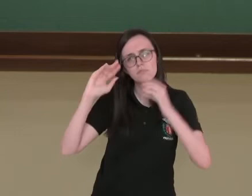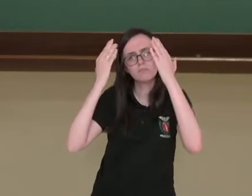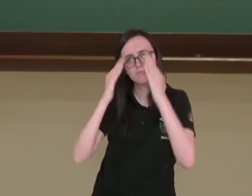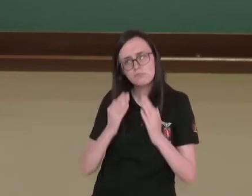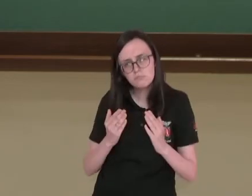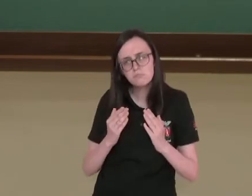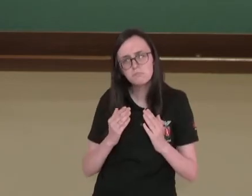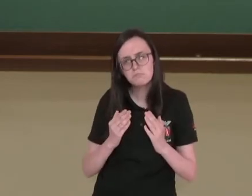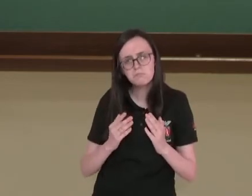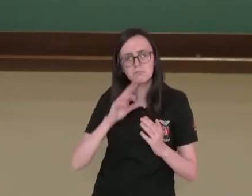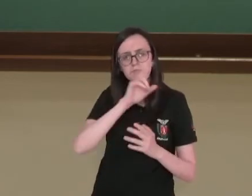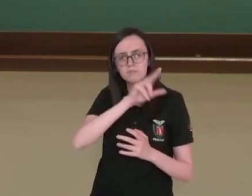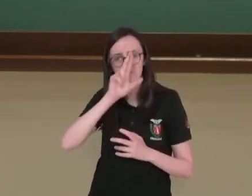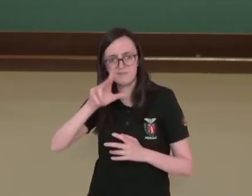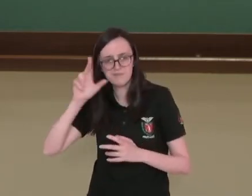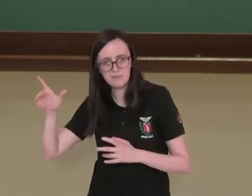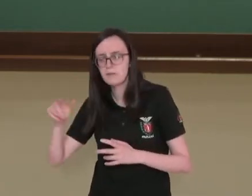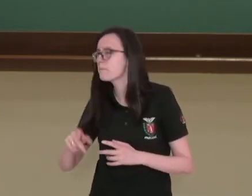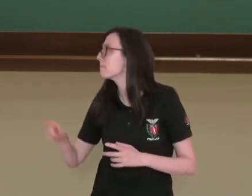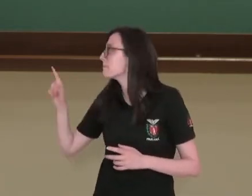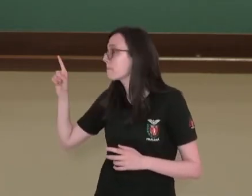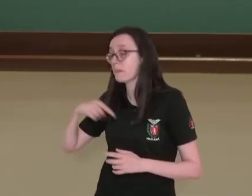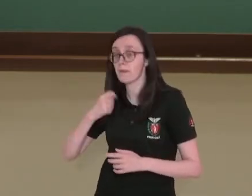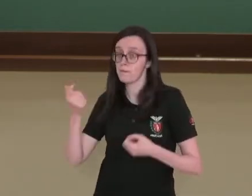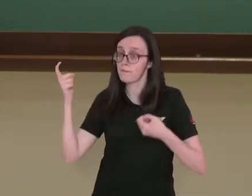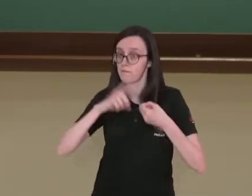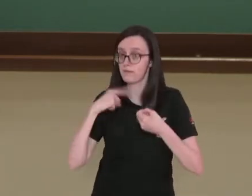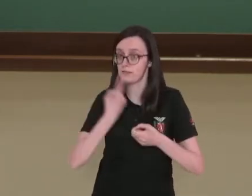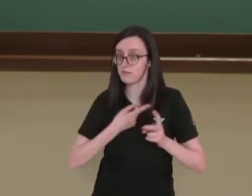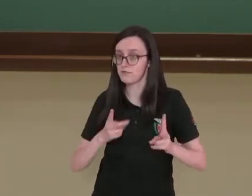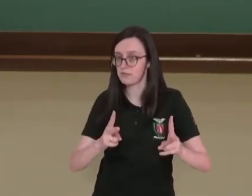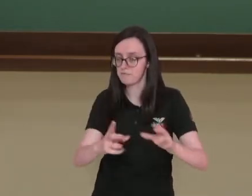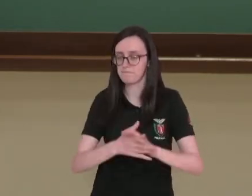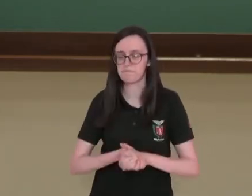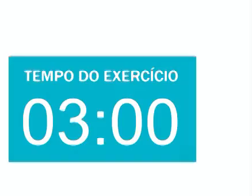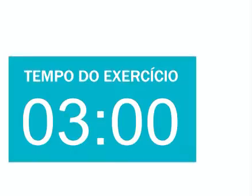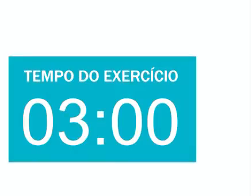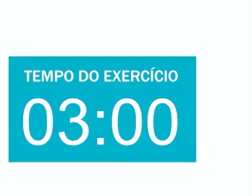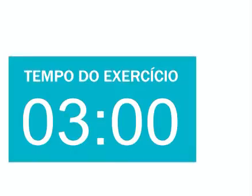esses triângulos aí, tá bom? E a professora já volta aqui para a gente continuar.